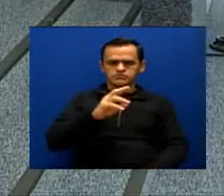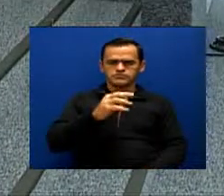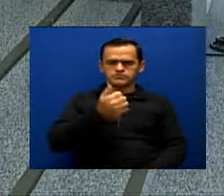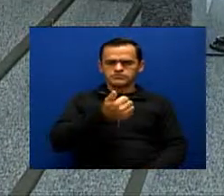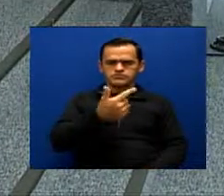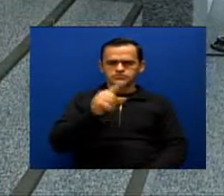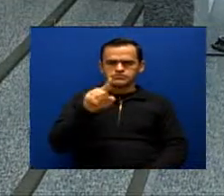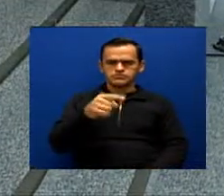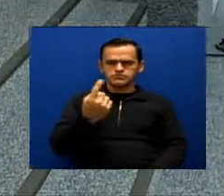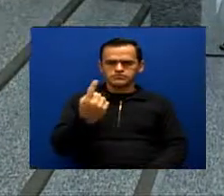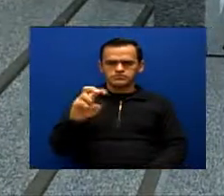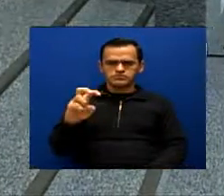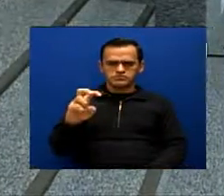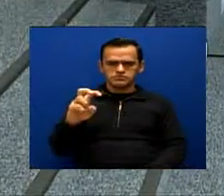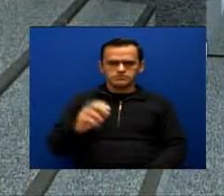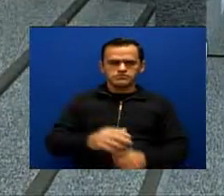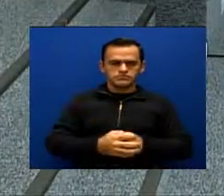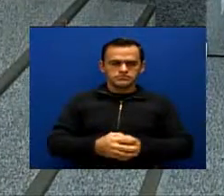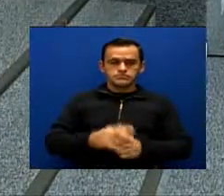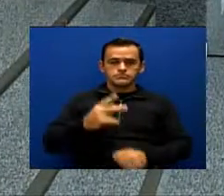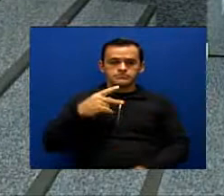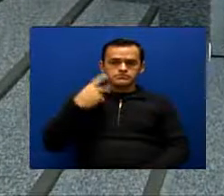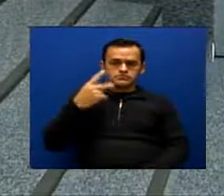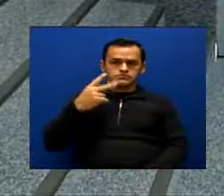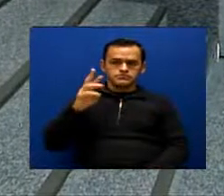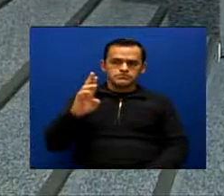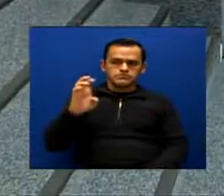vou fazer uma réplica aqui ao vereador Renan.